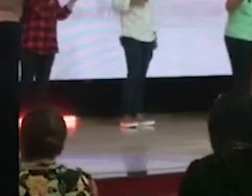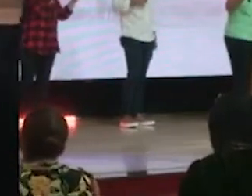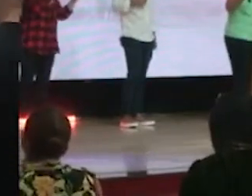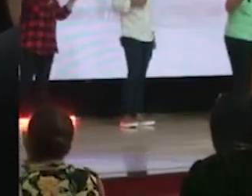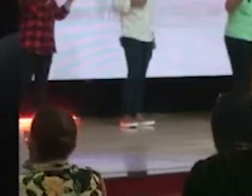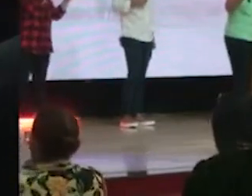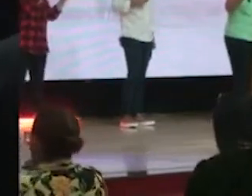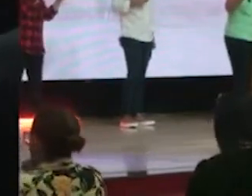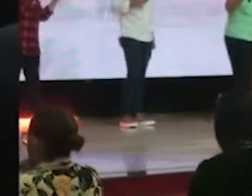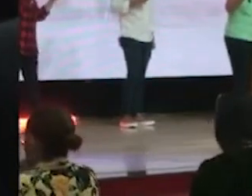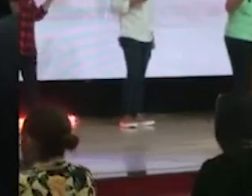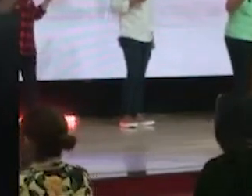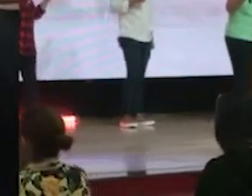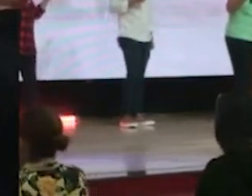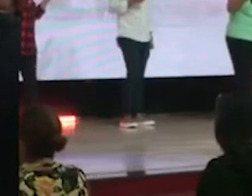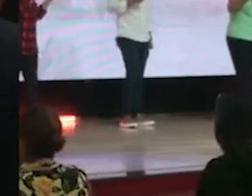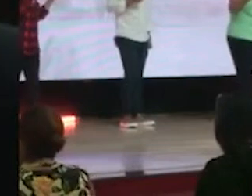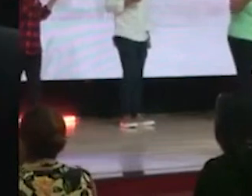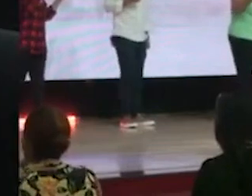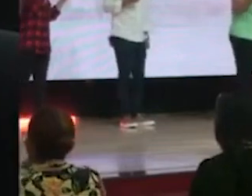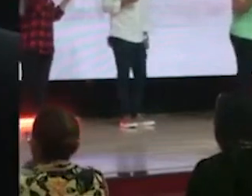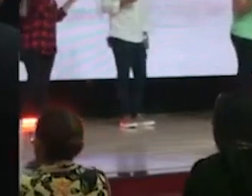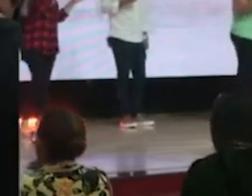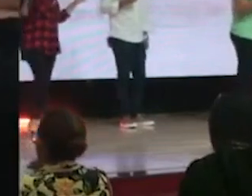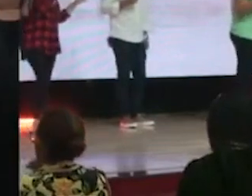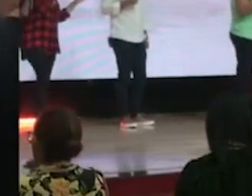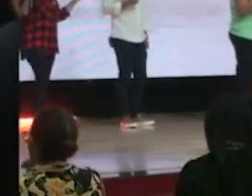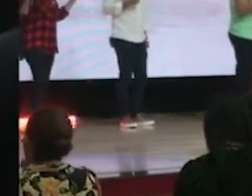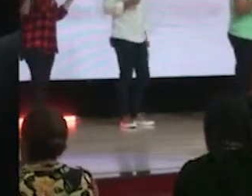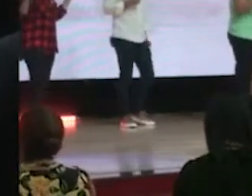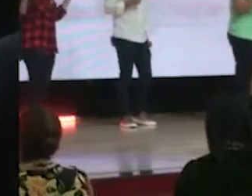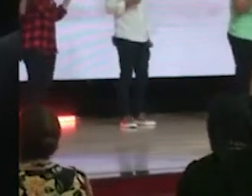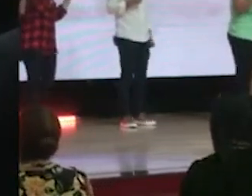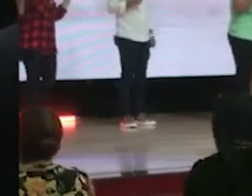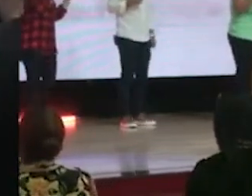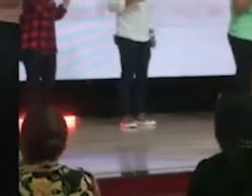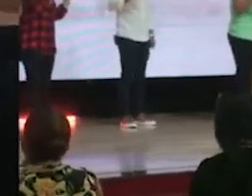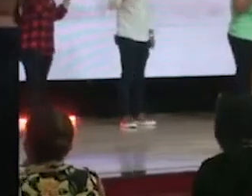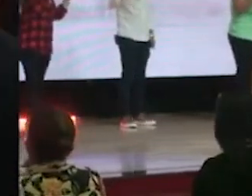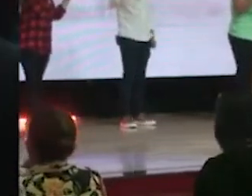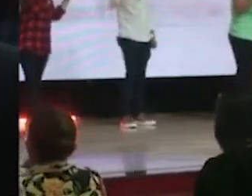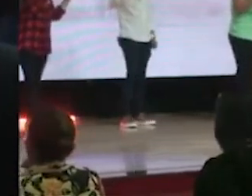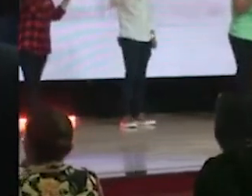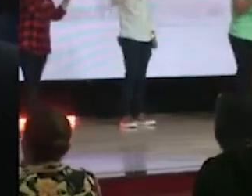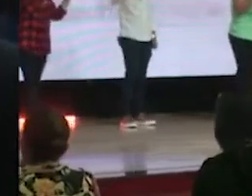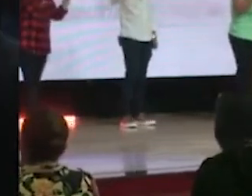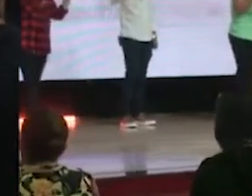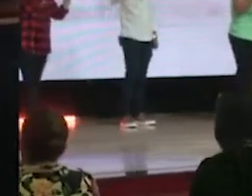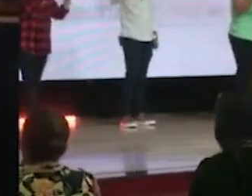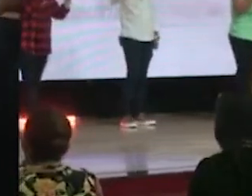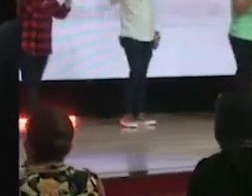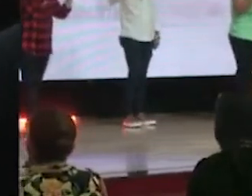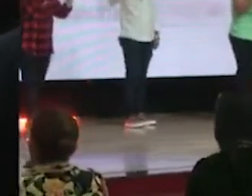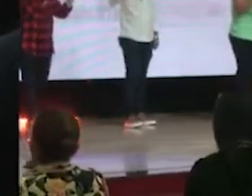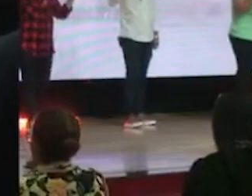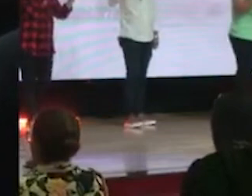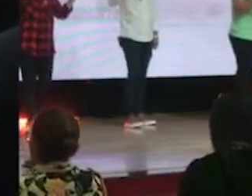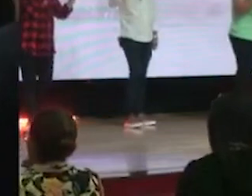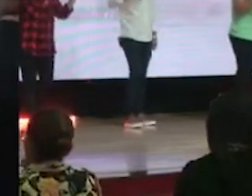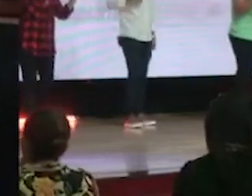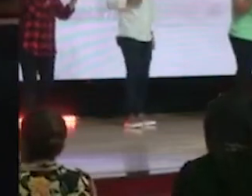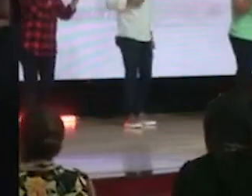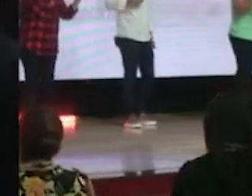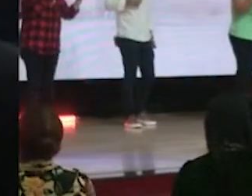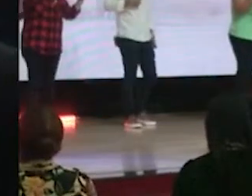conta de cada uma delas ó Deus nós sabemos que o momento já está preparado e que o senhor vai estar com elas ó Deus ali